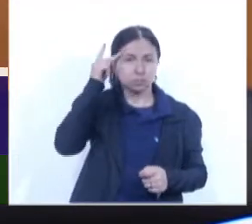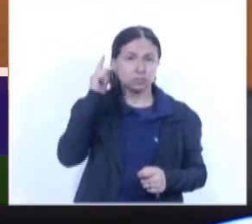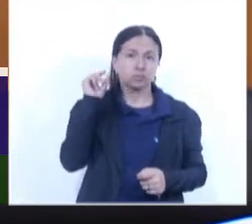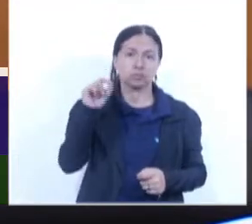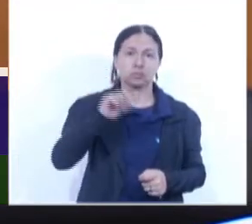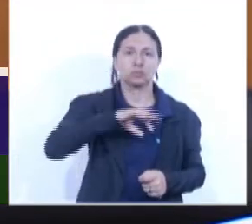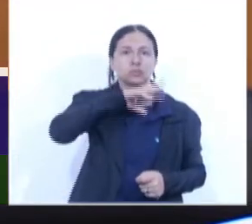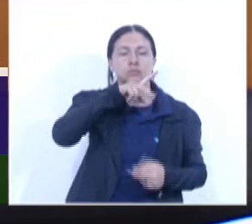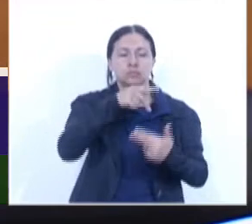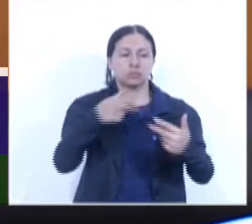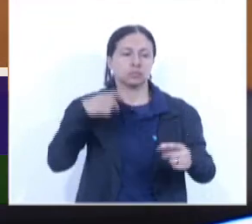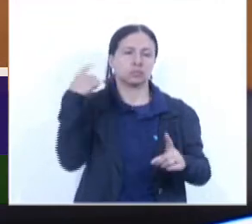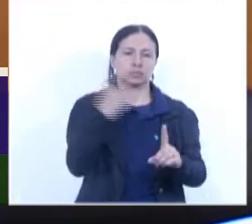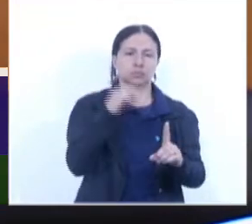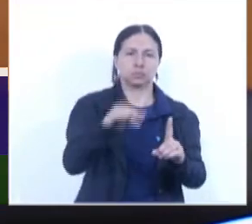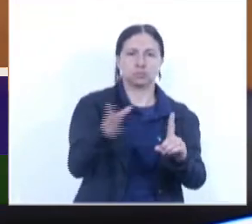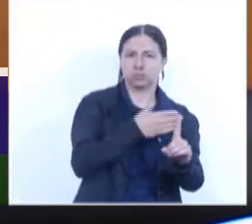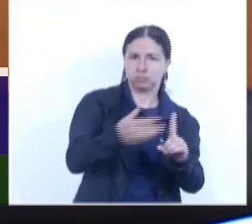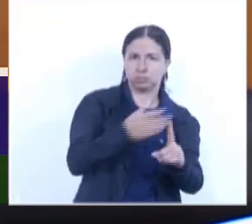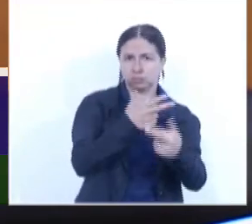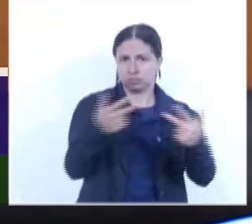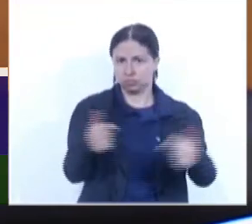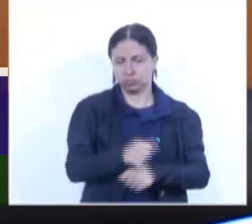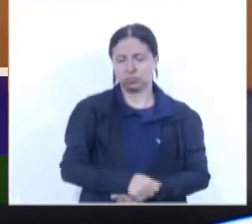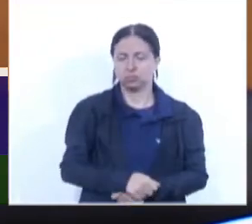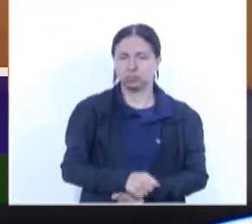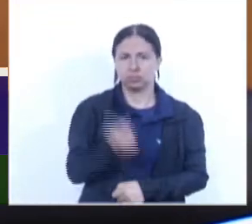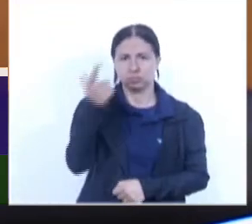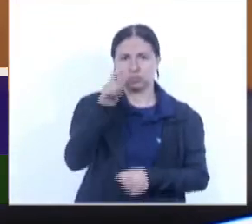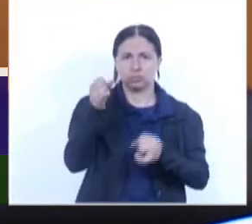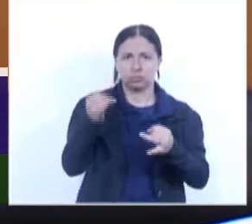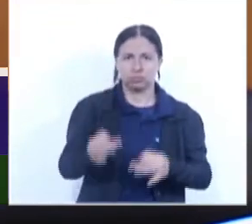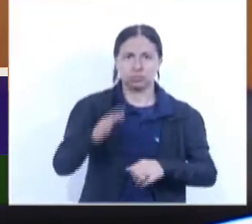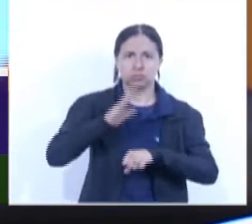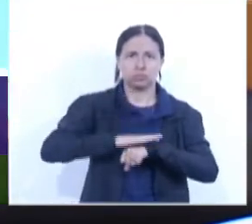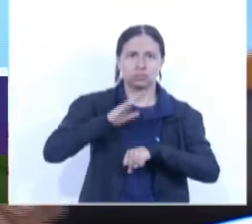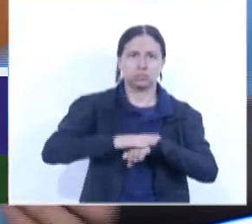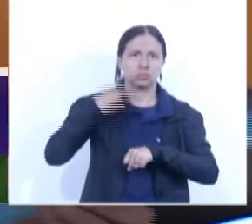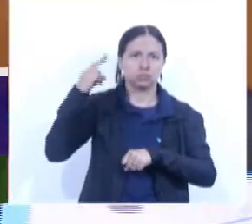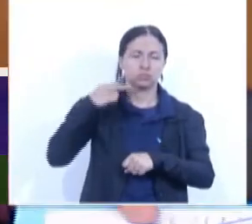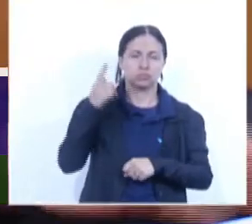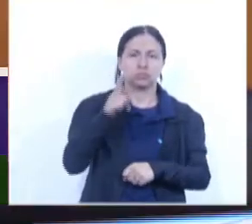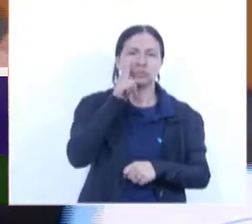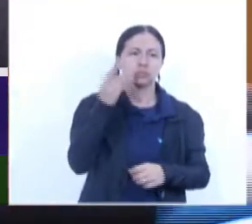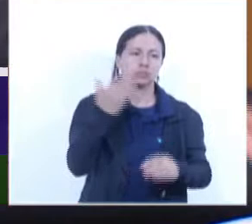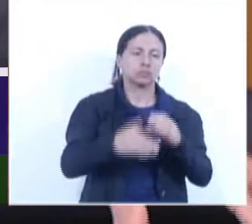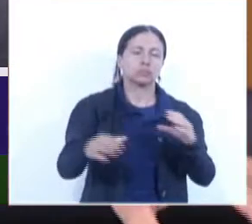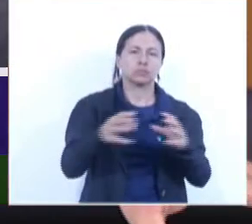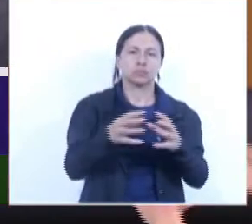maus tratos animais e da outros Providência autor vereador Gilberto Rezende começou